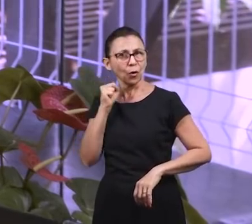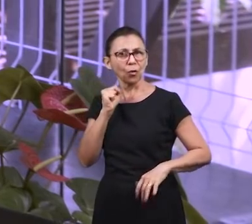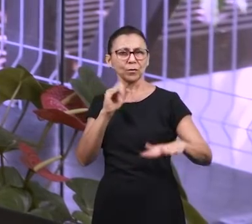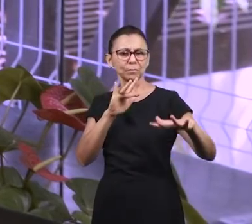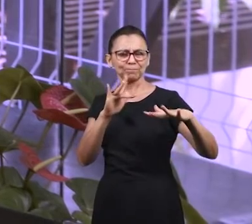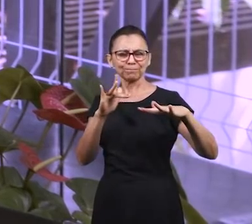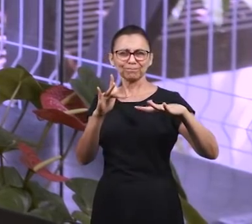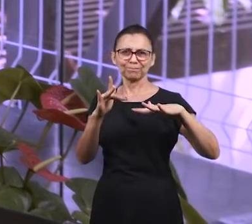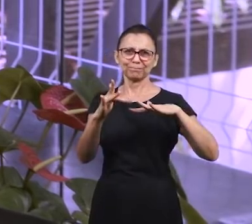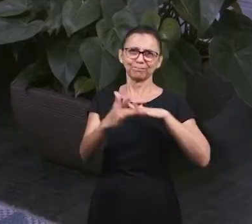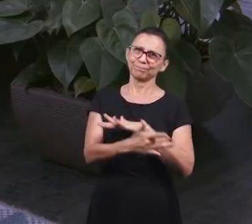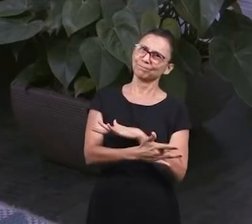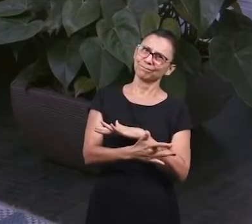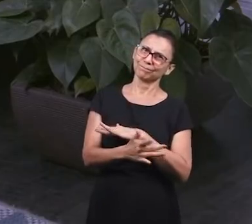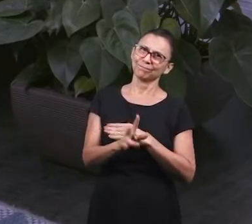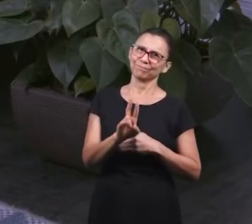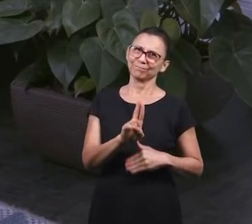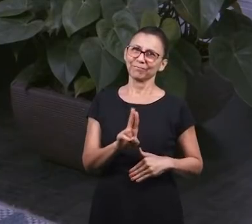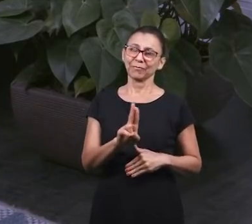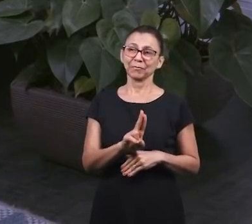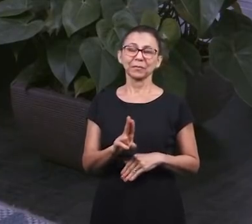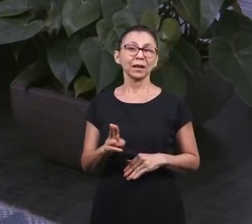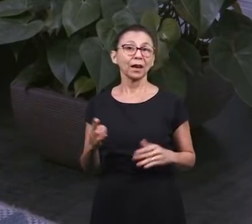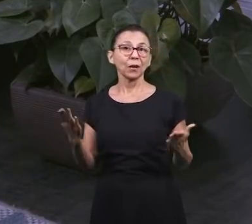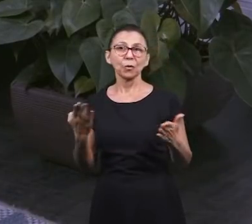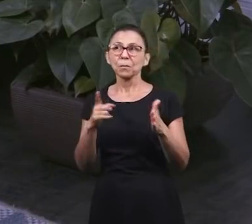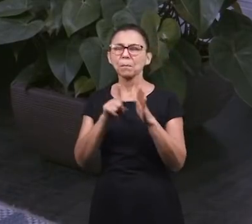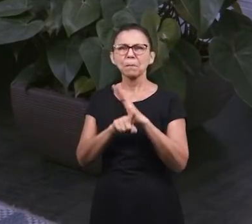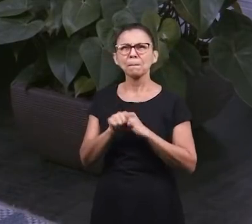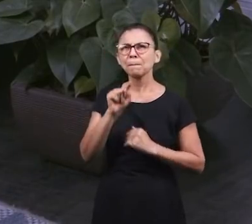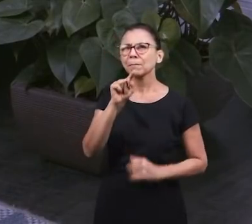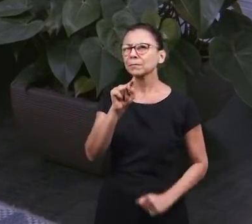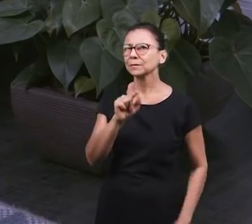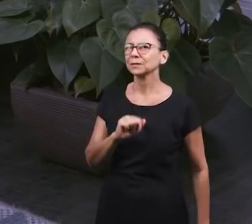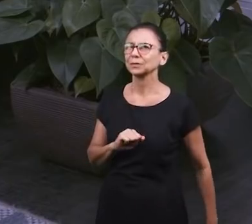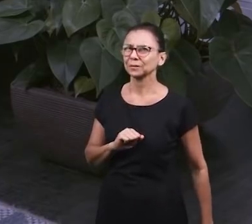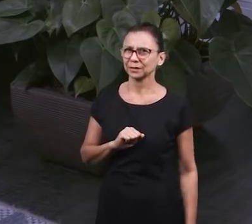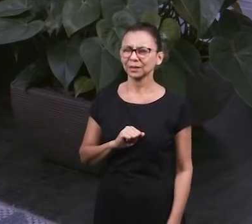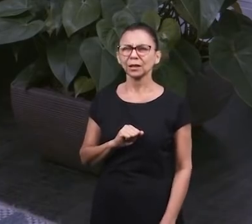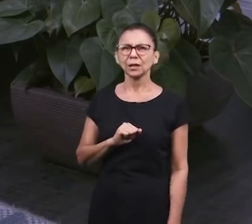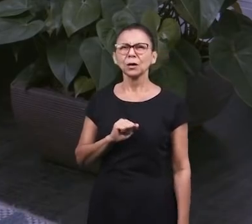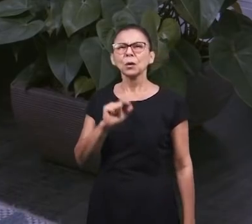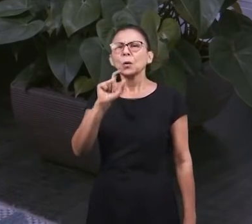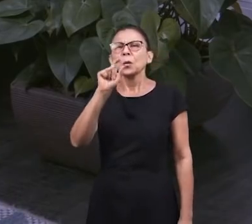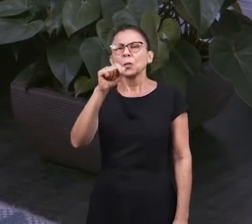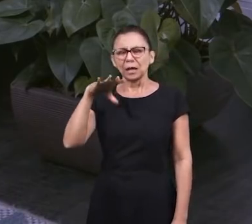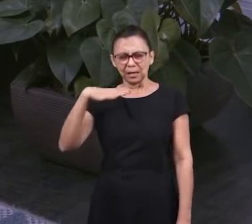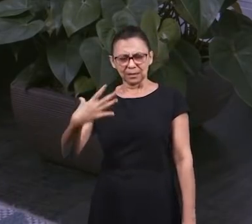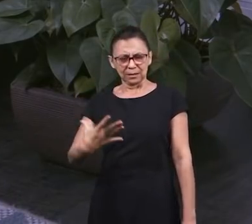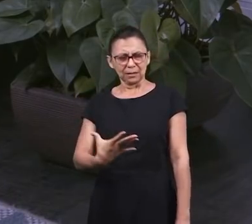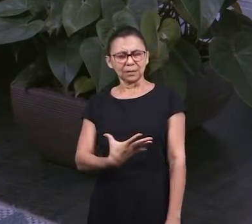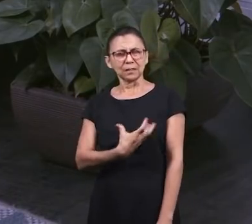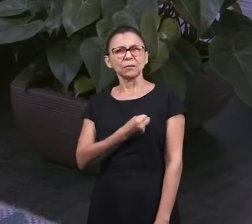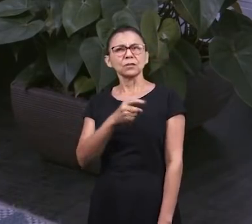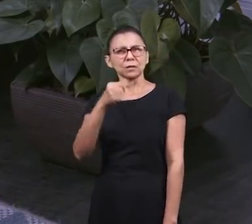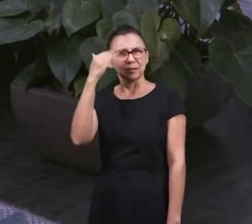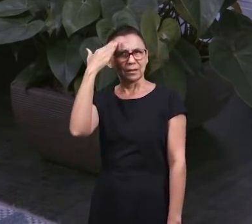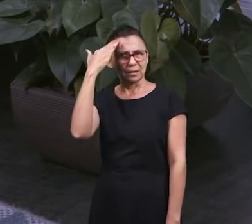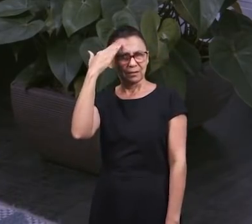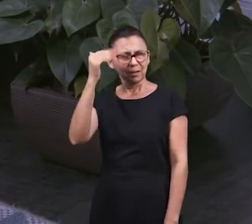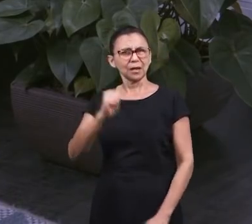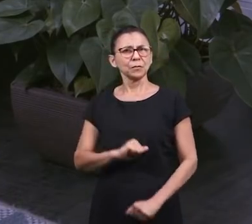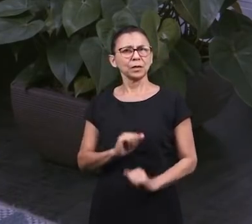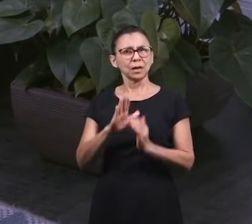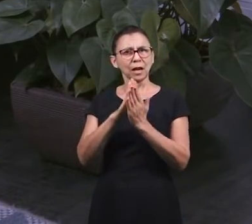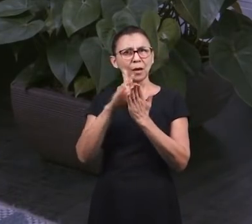todos estes veículos. Mas hoje eu quero te fazer uma pergunta. Você sabe o que é salvação? Você conhece o que a